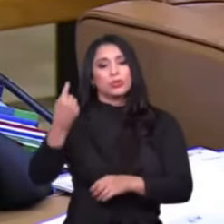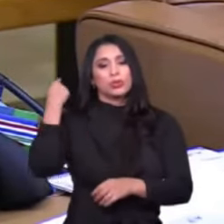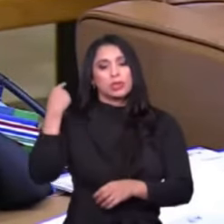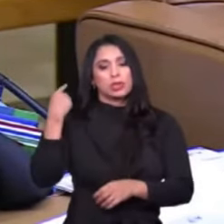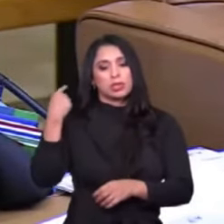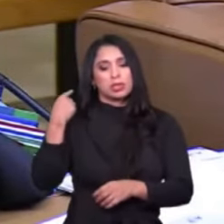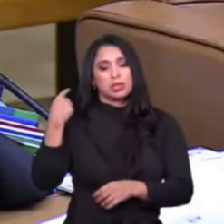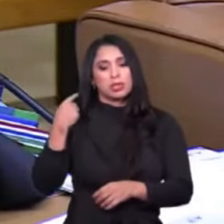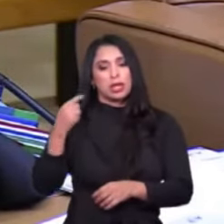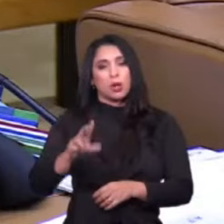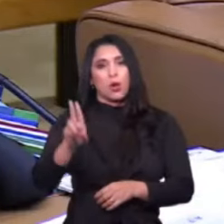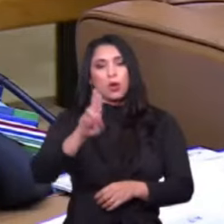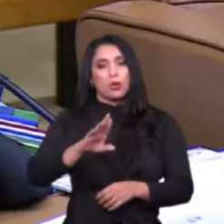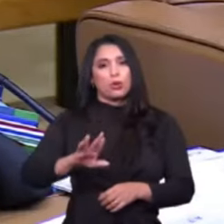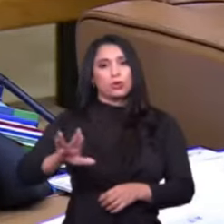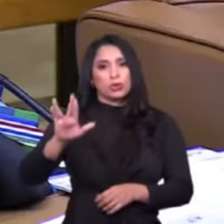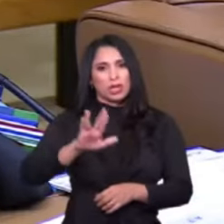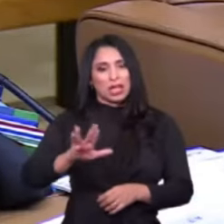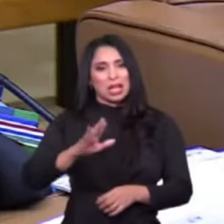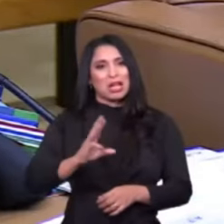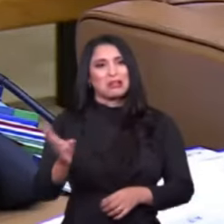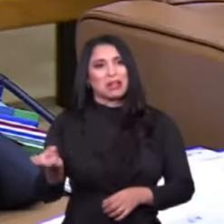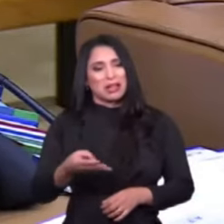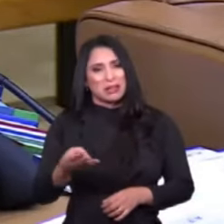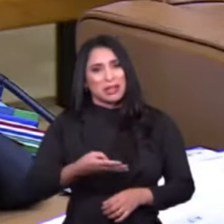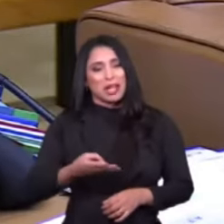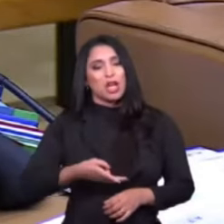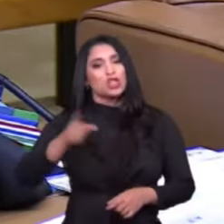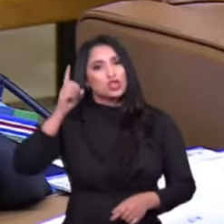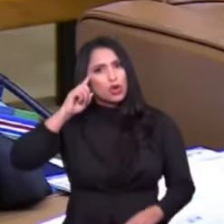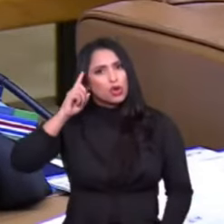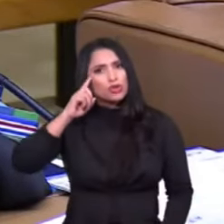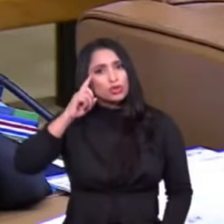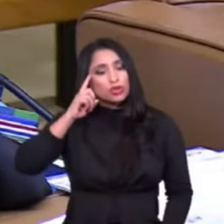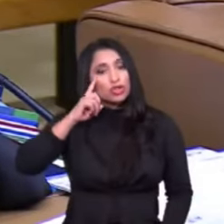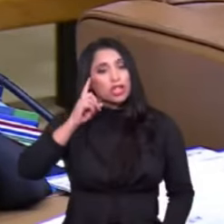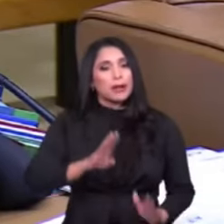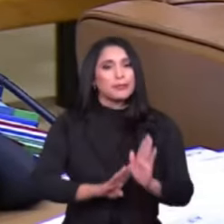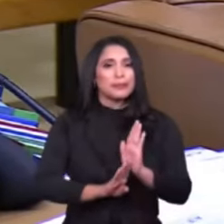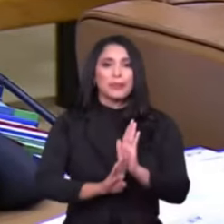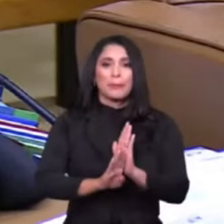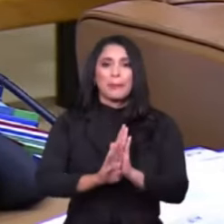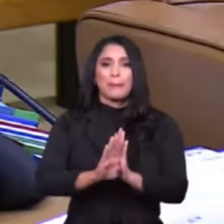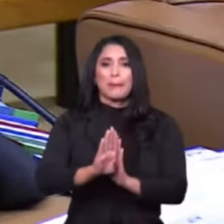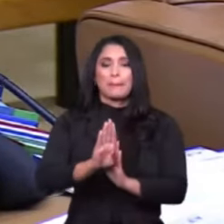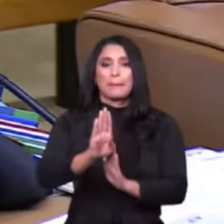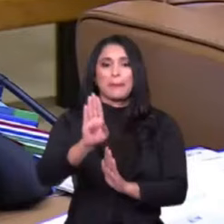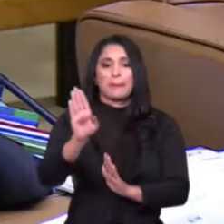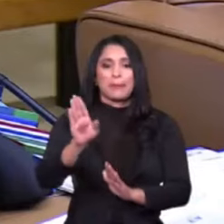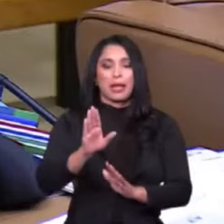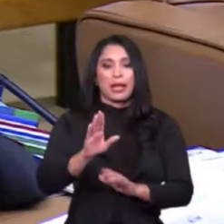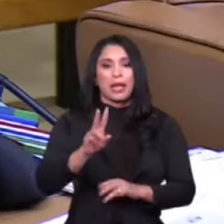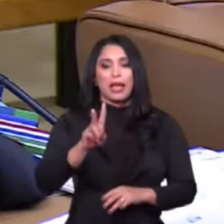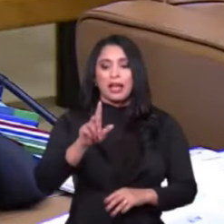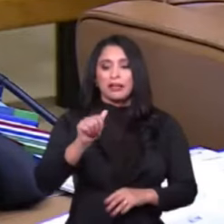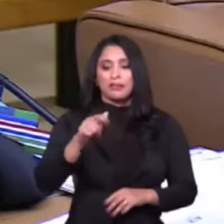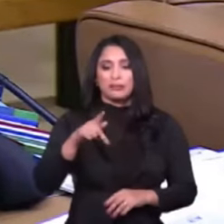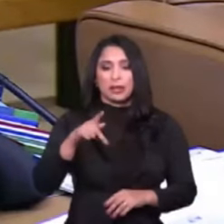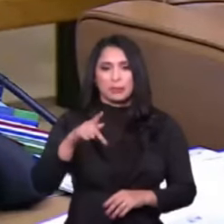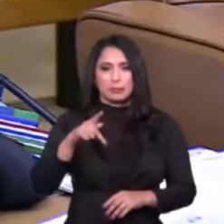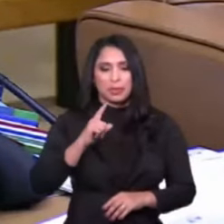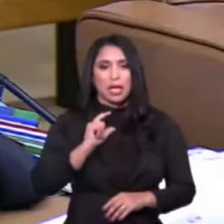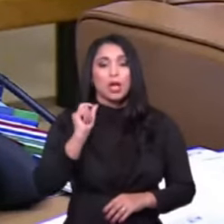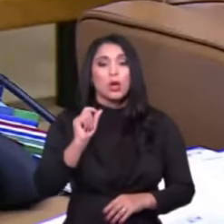cannabis, especialmente o uso diário aumentou. O uso de cannabis por VAP no último ano mais que